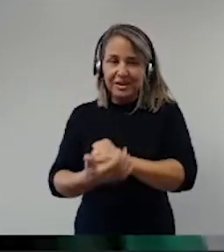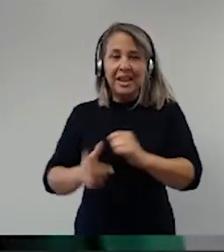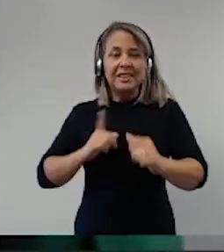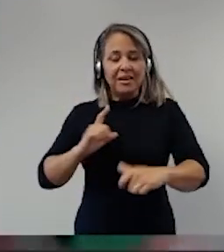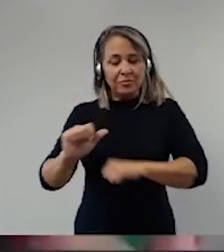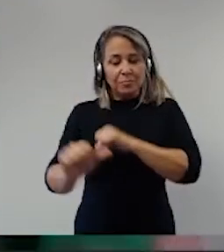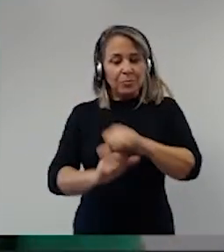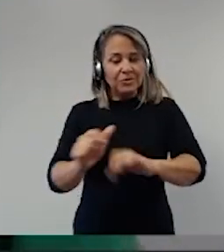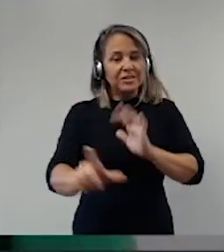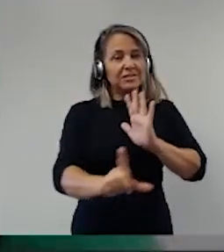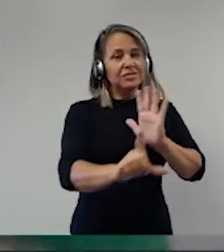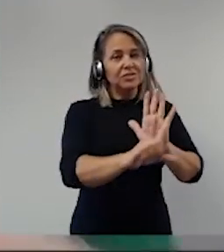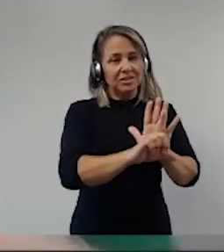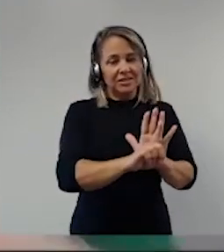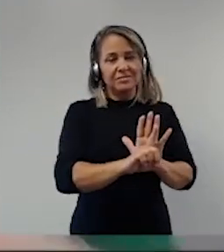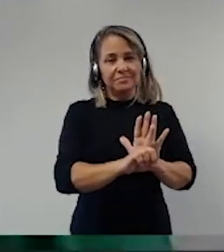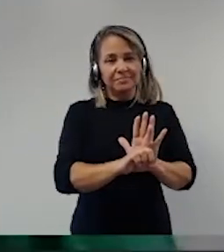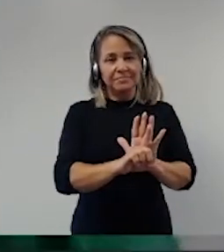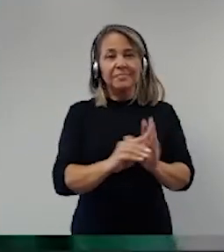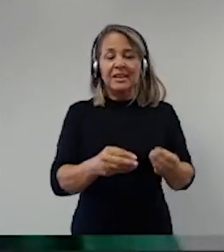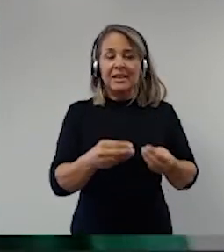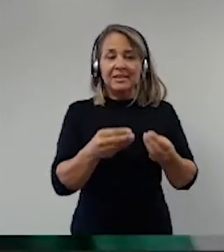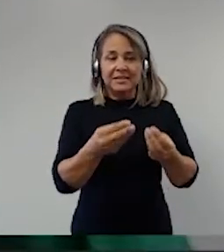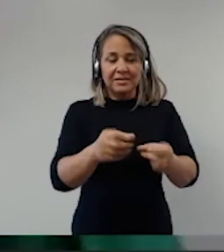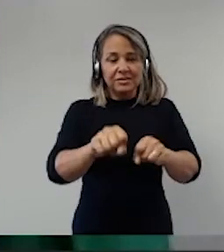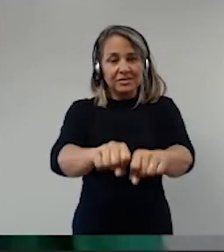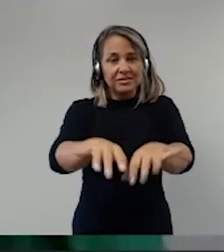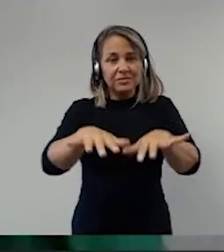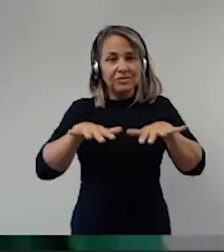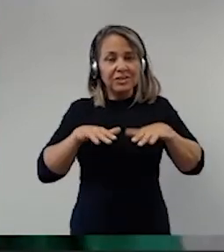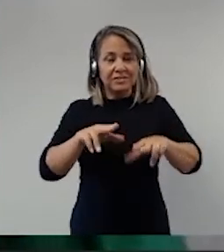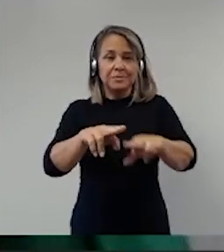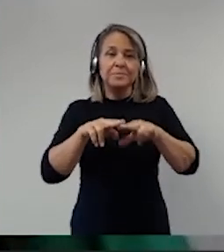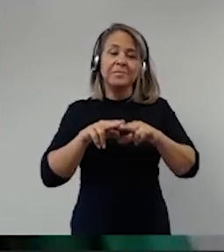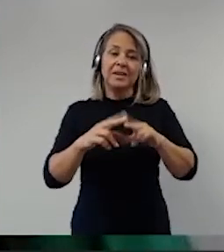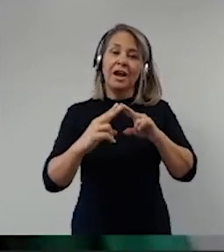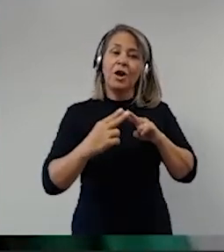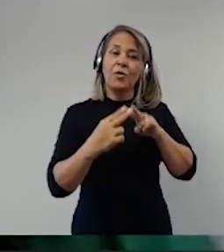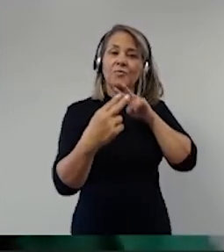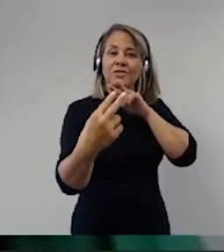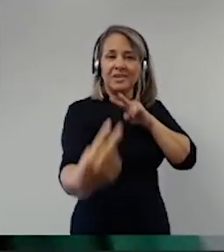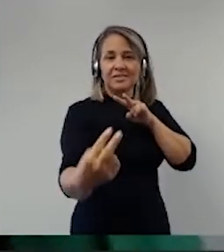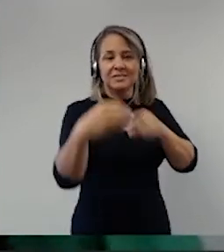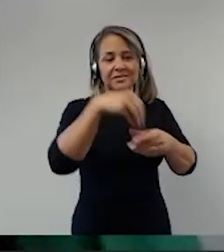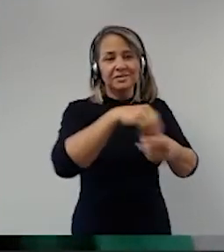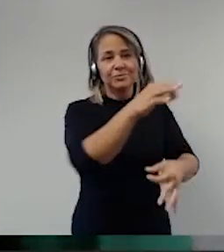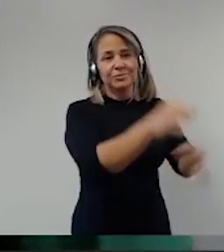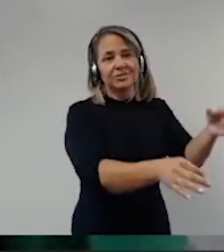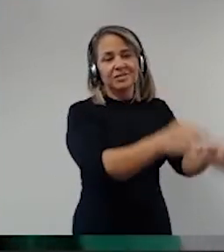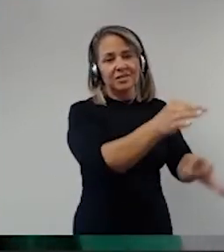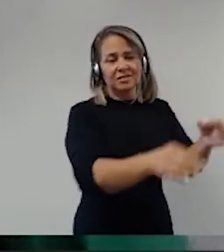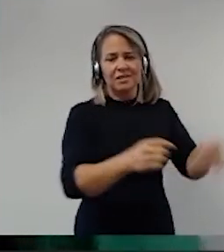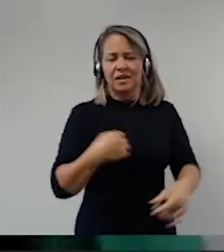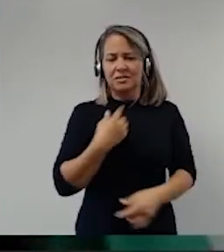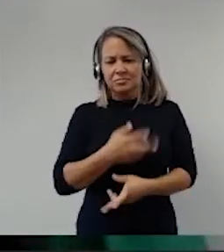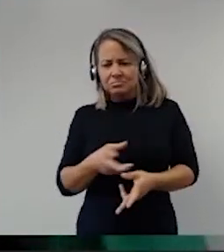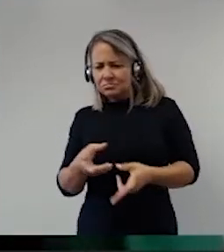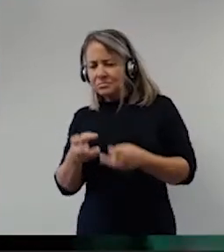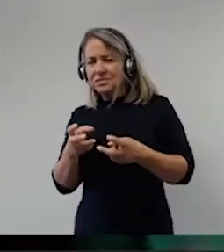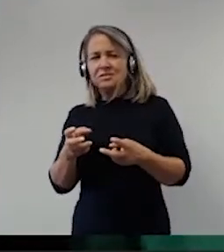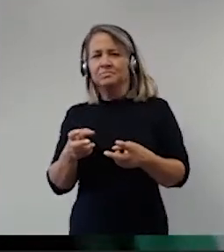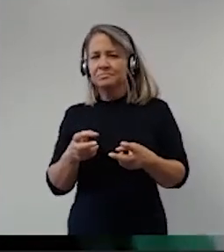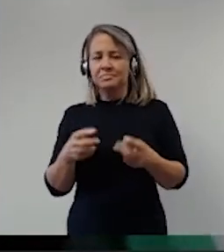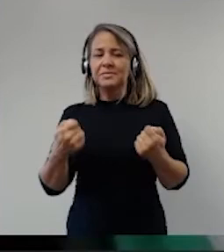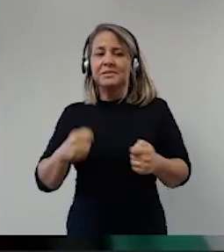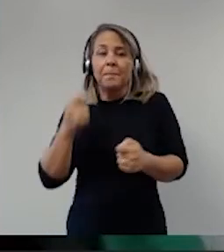de lei trazendo as audiências por videoconferências nos juizados. E aí, às vezes, a gente olha, mas assim, a gente